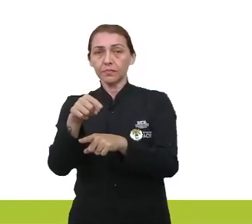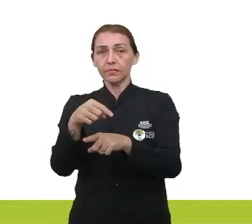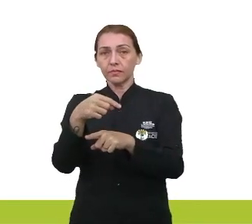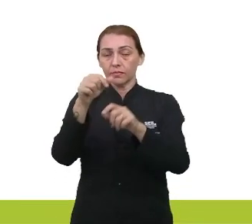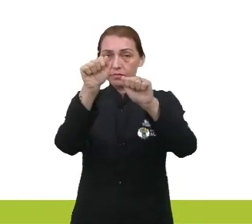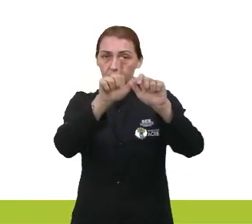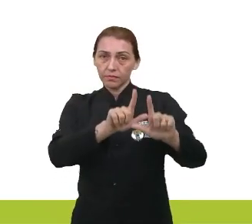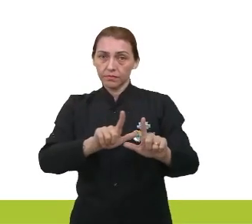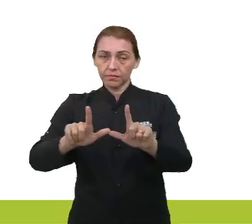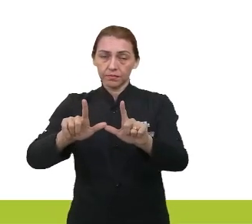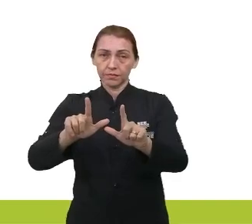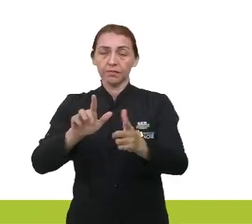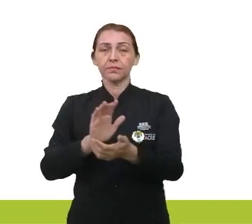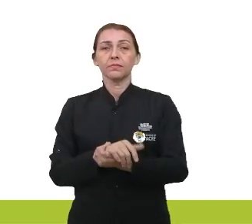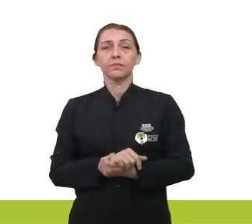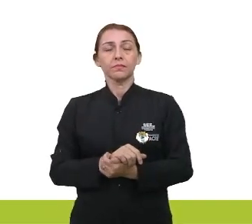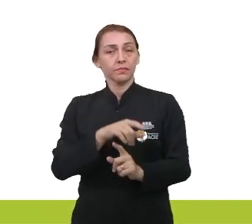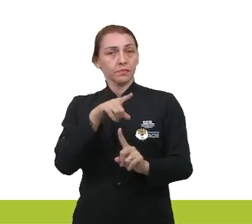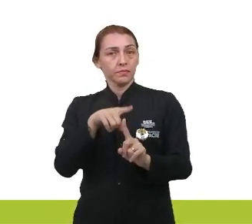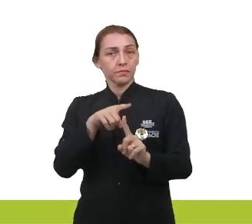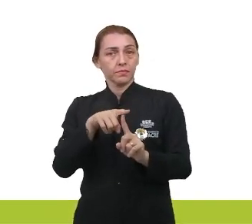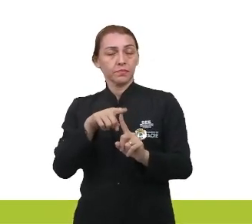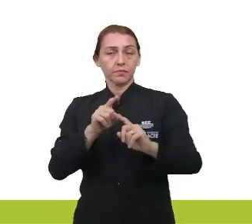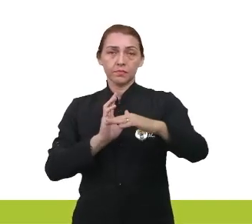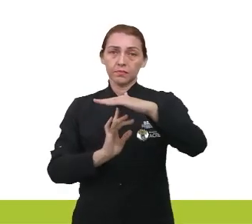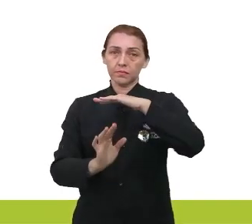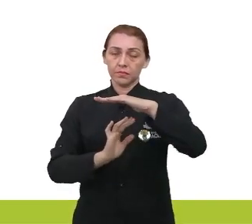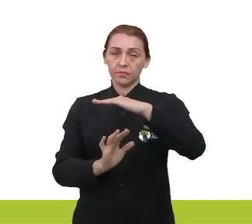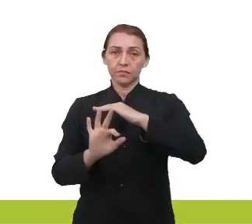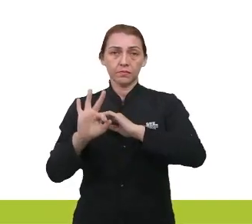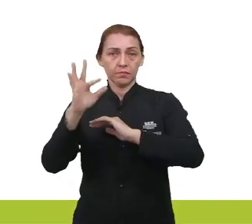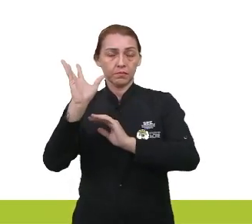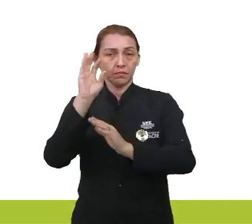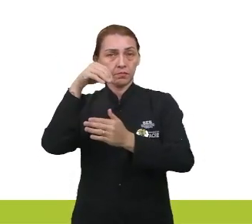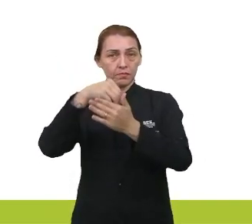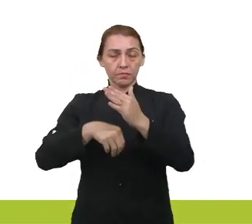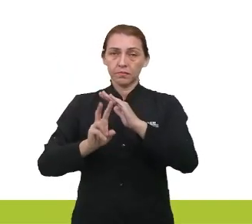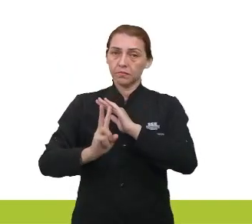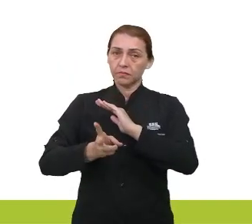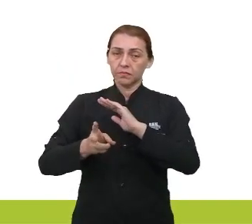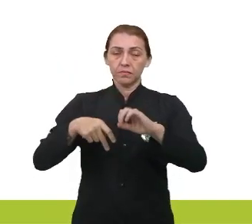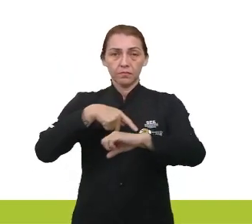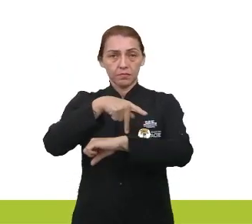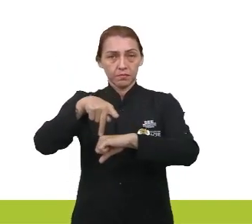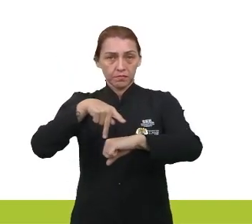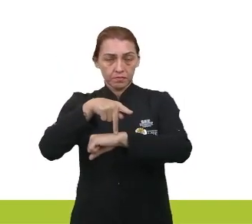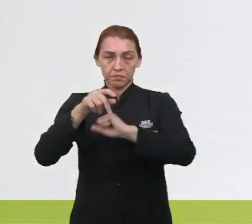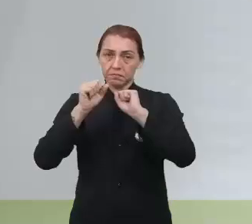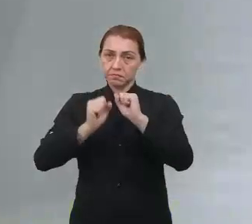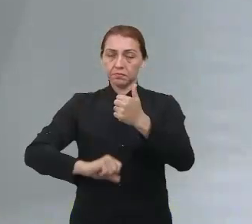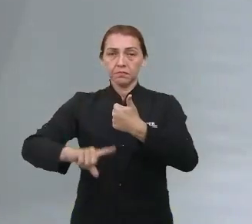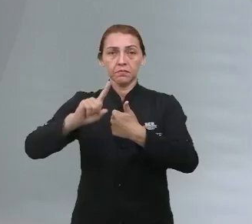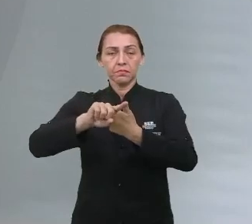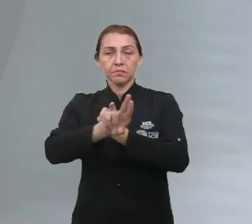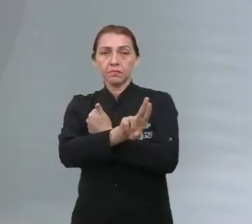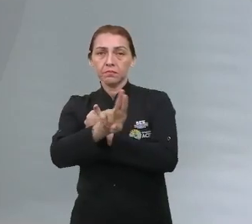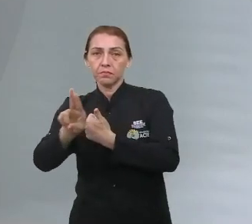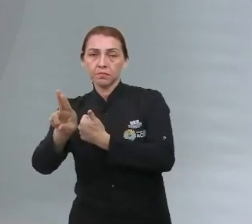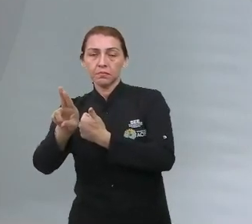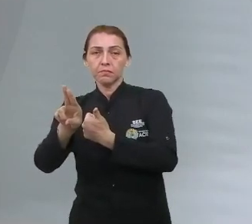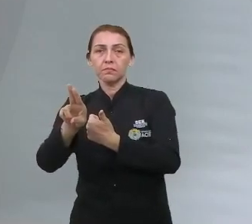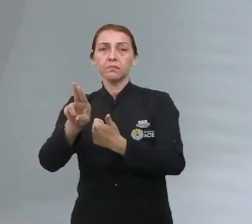slide, um tipo de migração que ela ocorre dentro do mesmo país e ela pode ser chamada